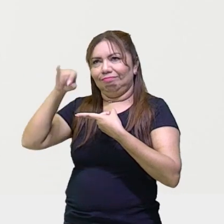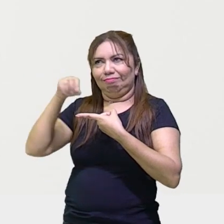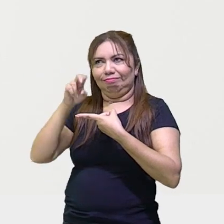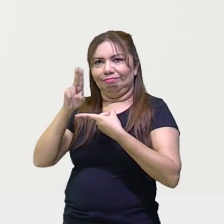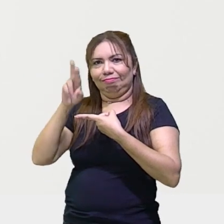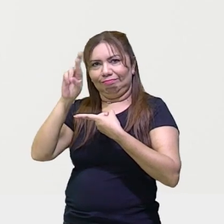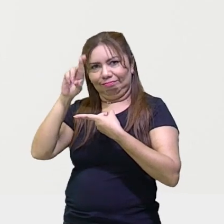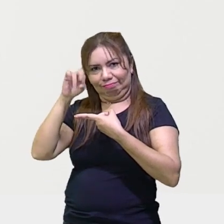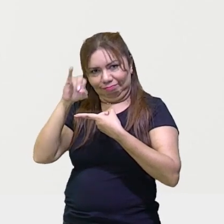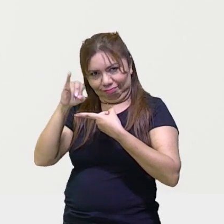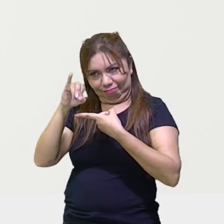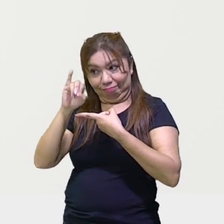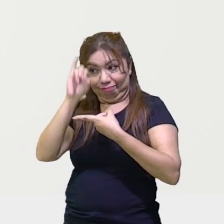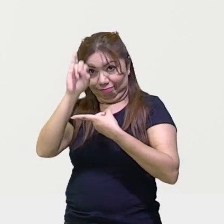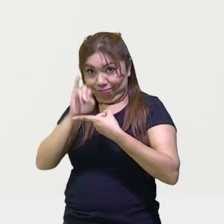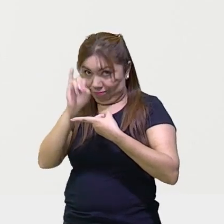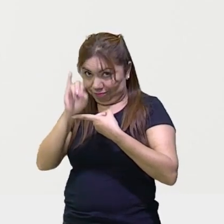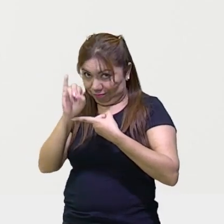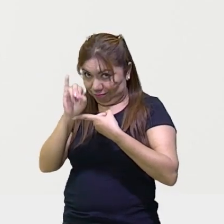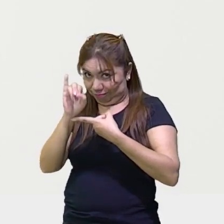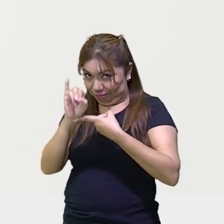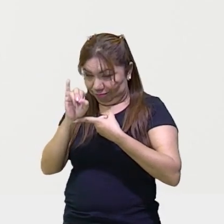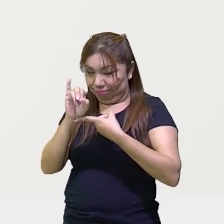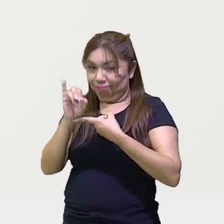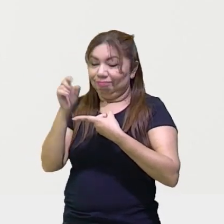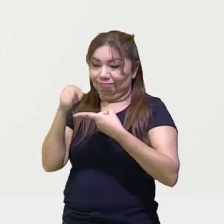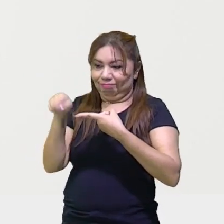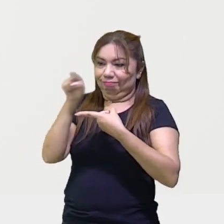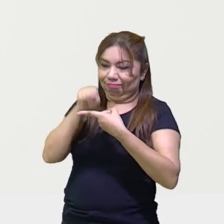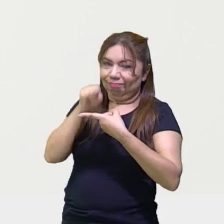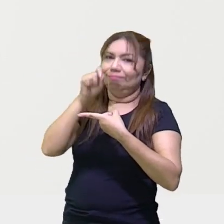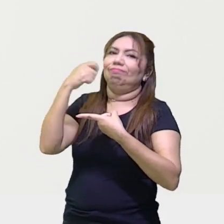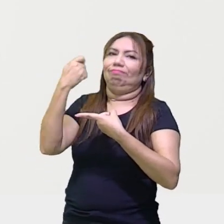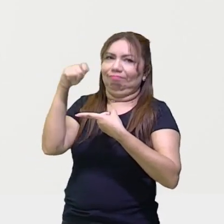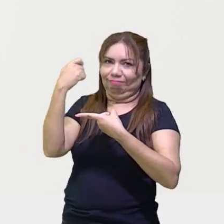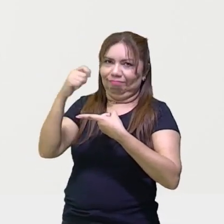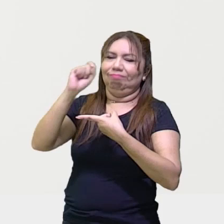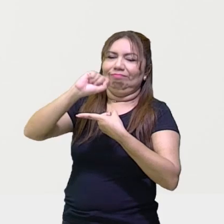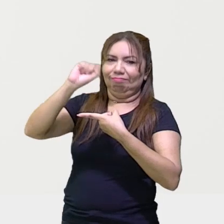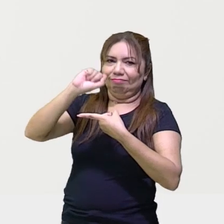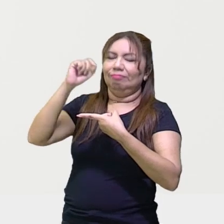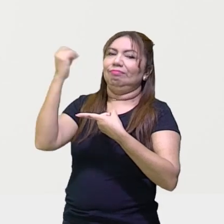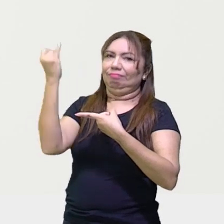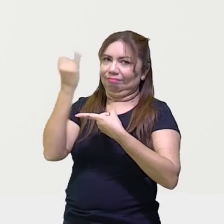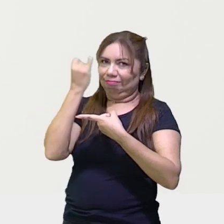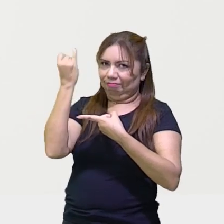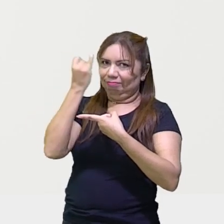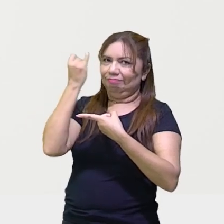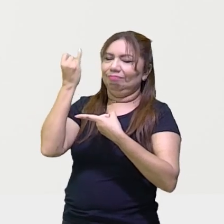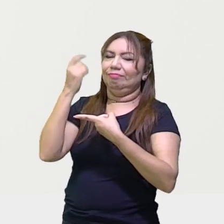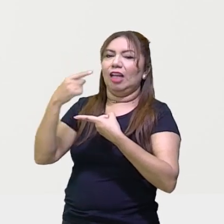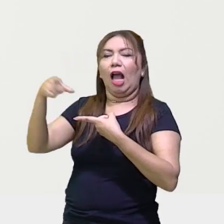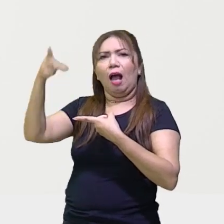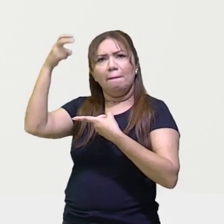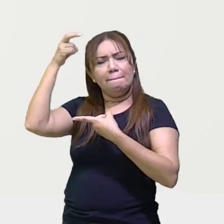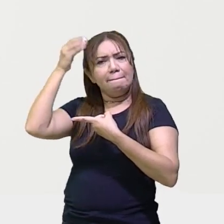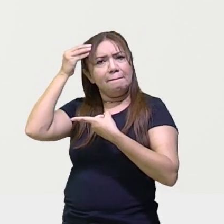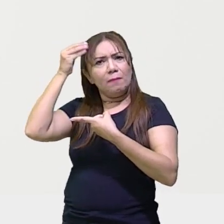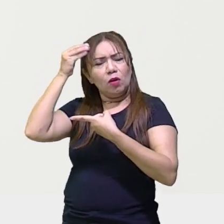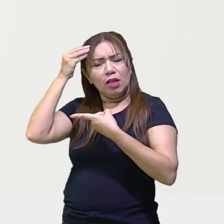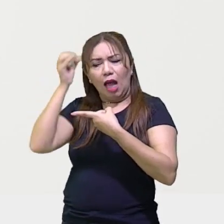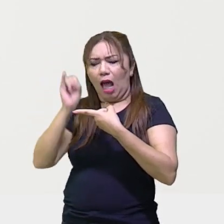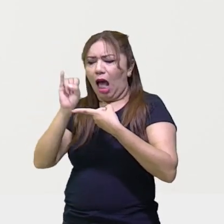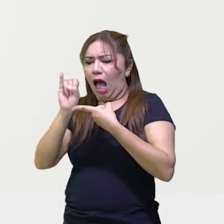i e terminado com is, não é isso? É importante que vocês memorizem essa